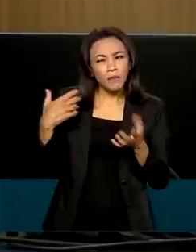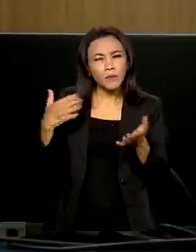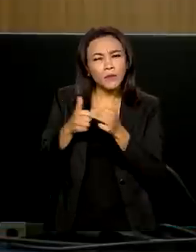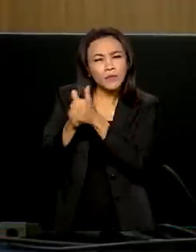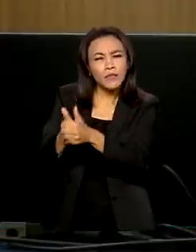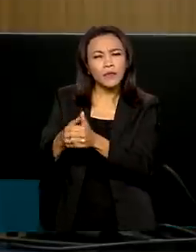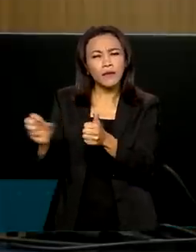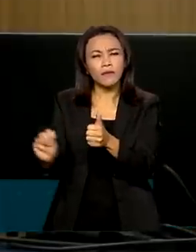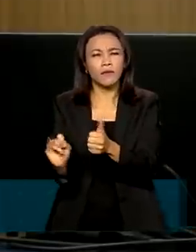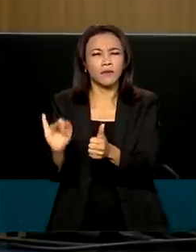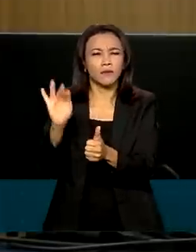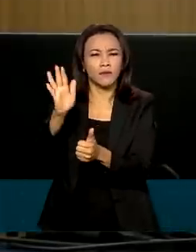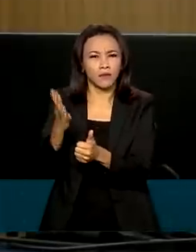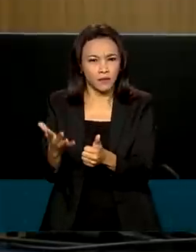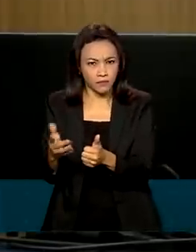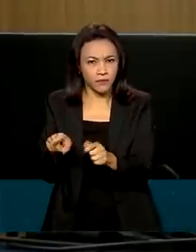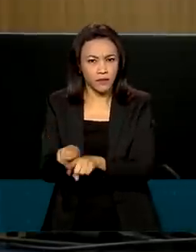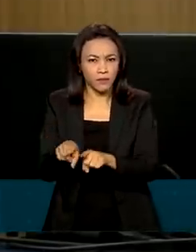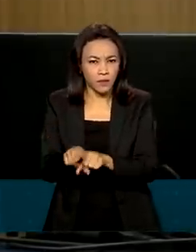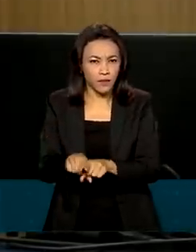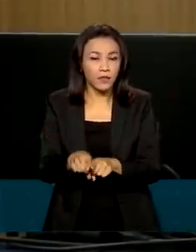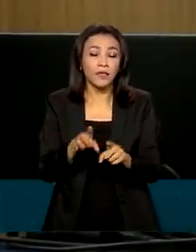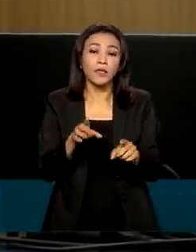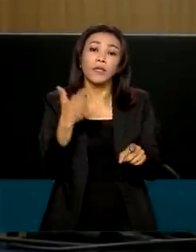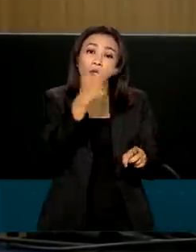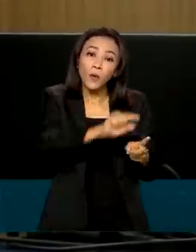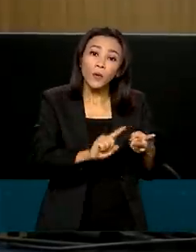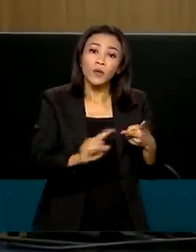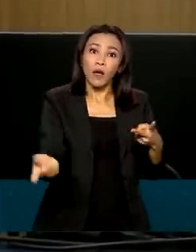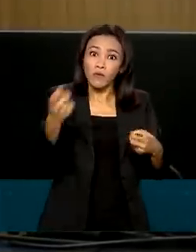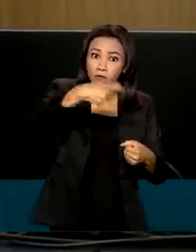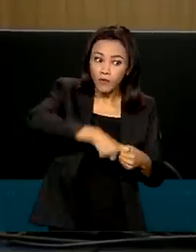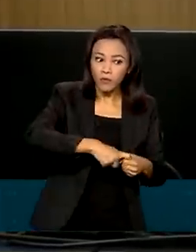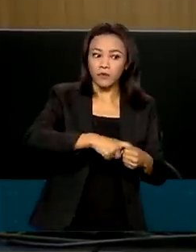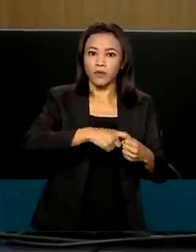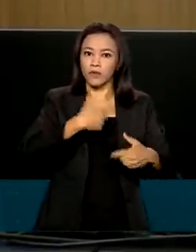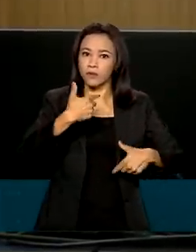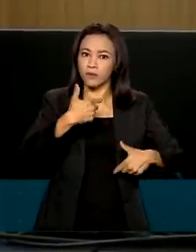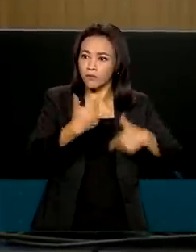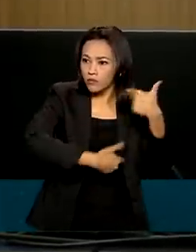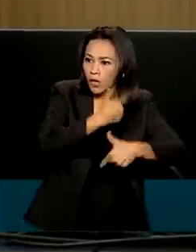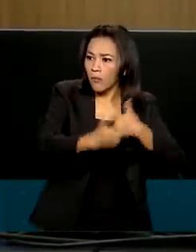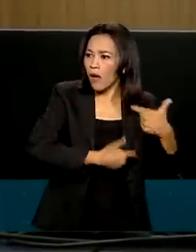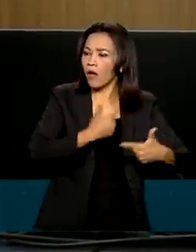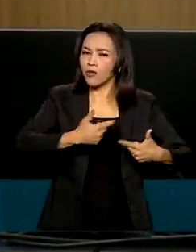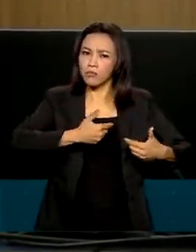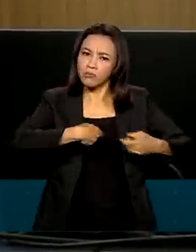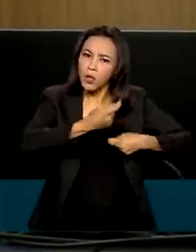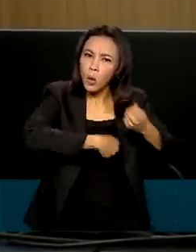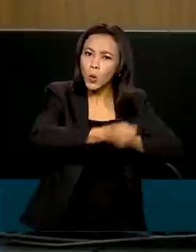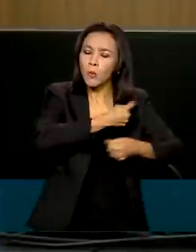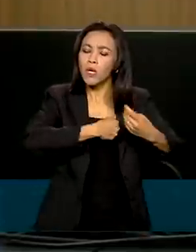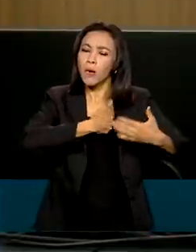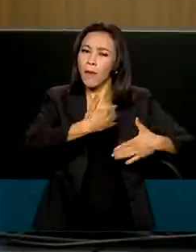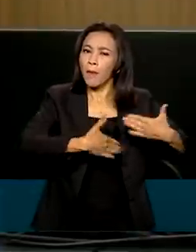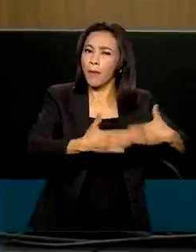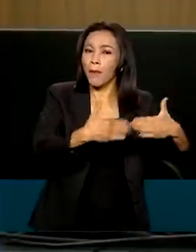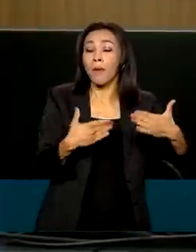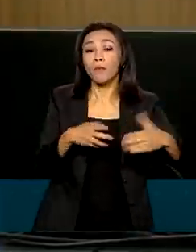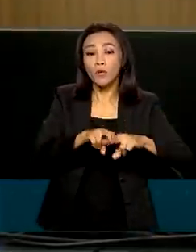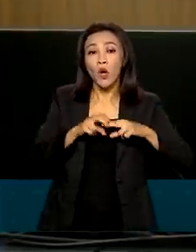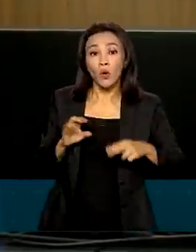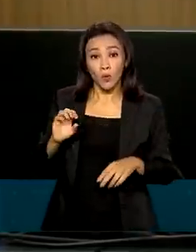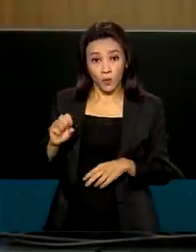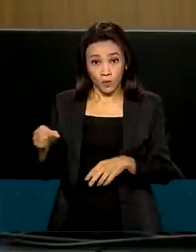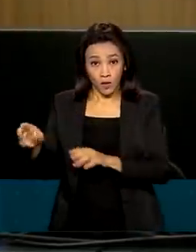a retomada de atividade acho que esses são os dois os dois componentes e taxas de juros baixas